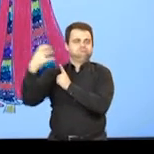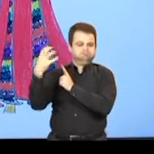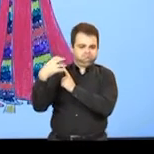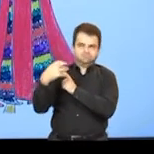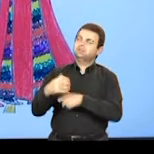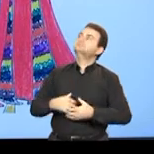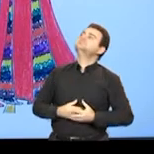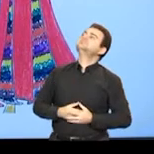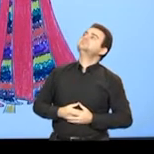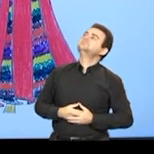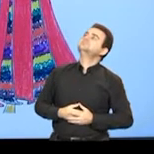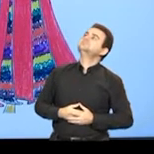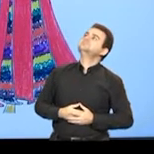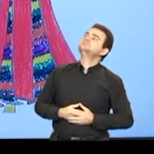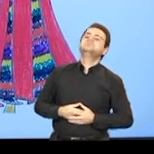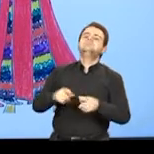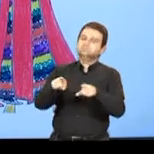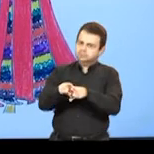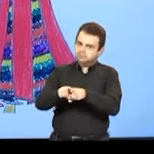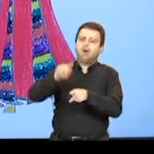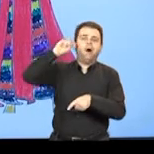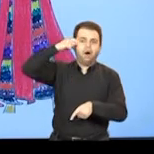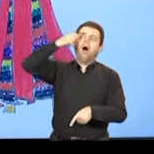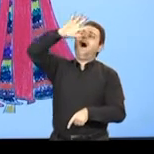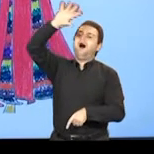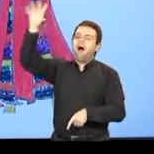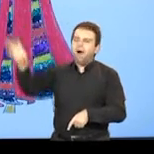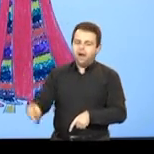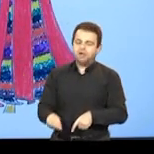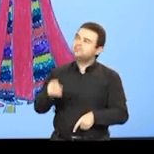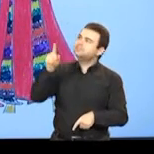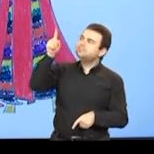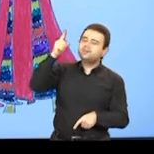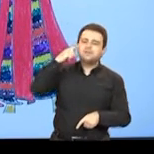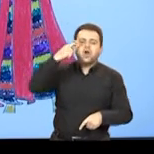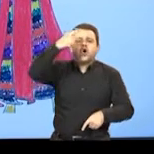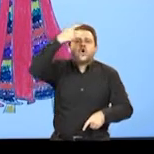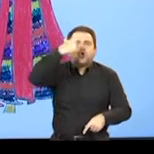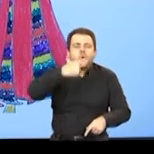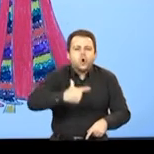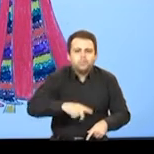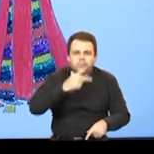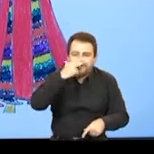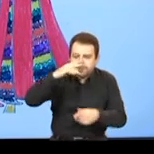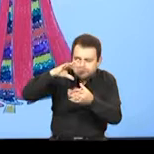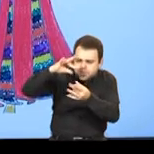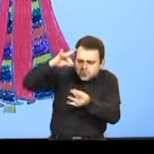nessas outras imagens. Percebam então o alongamento do corpo humano.